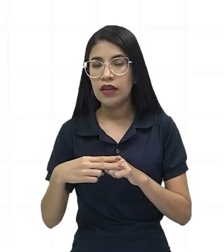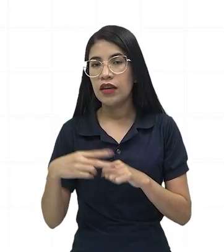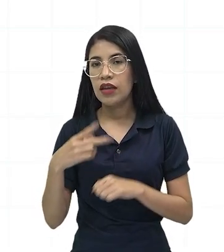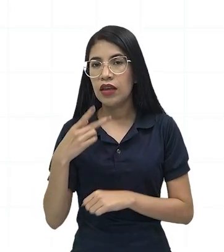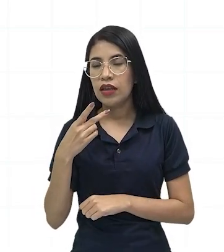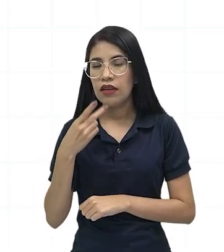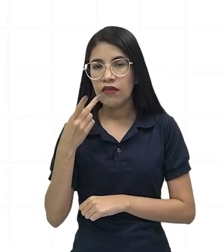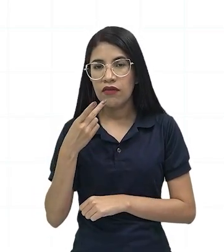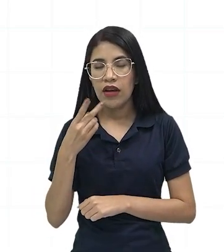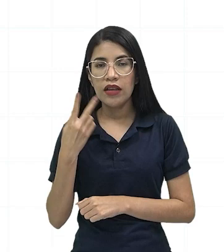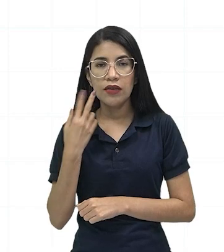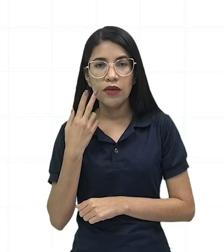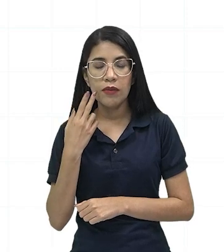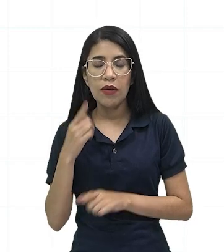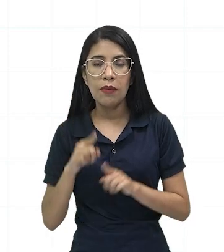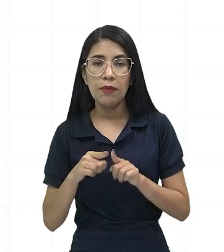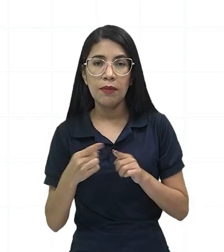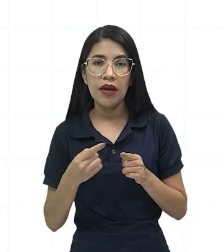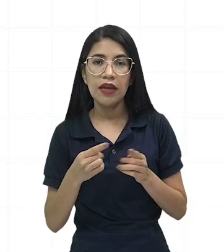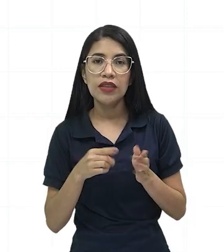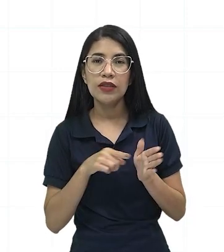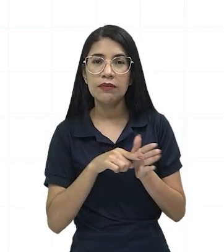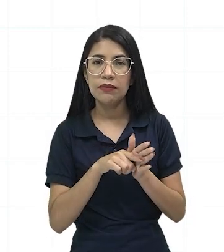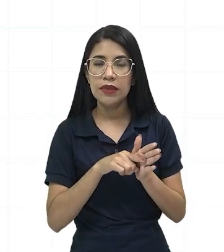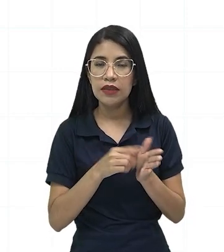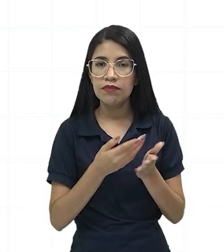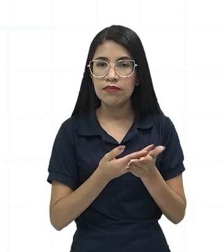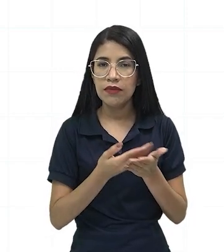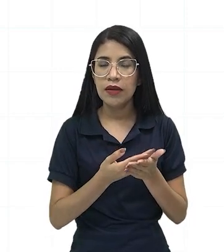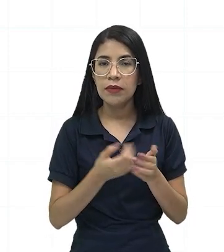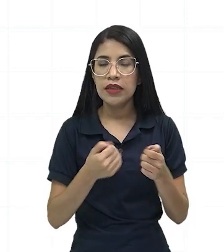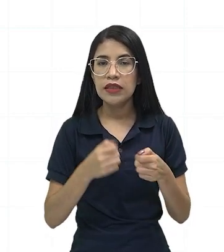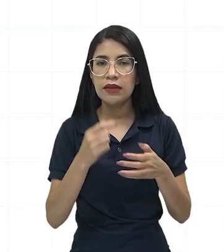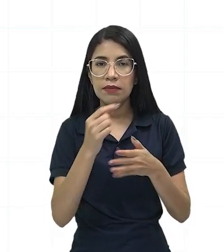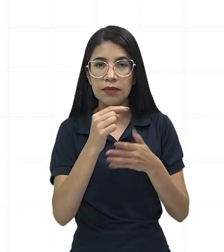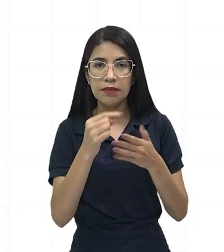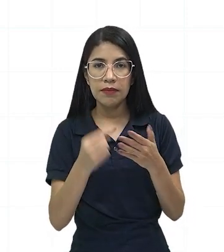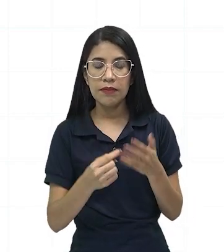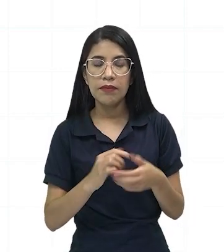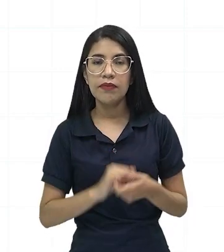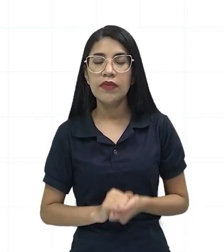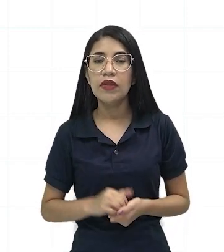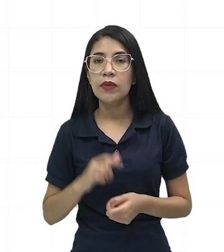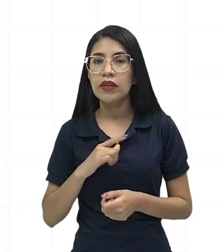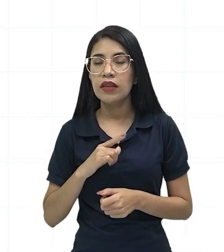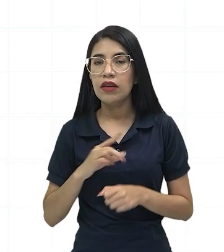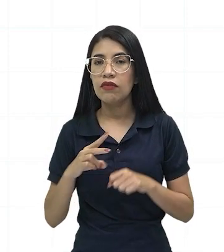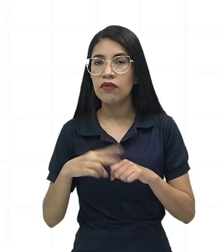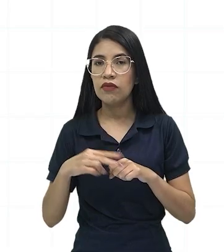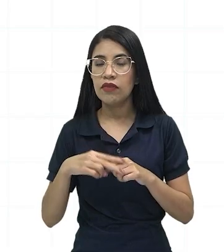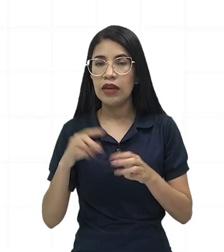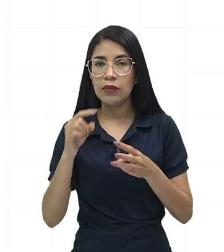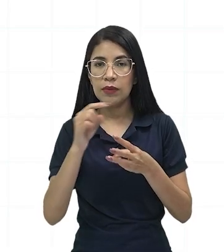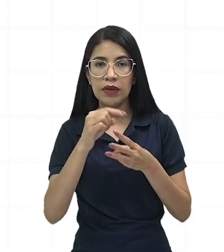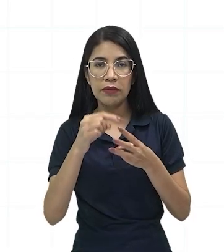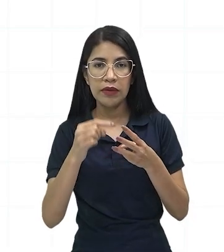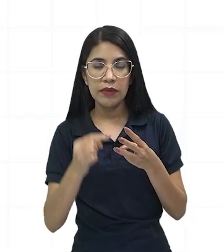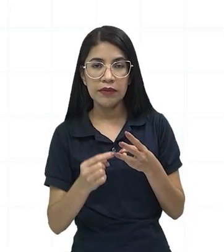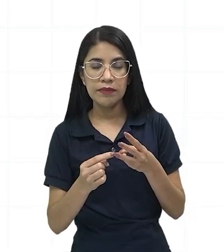e no estudo nós temos que pensar nela com esses elementos. Então o verbo tem em sua estrutura 3 partes.